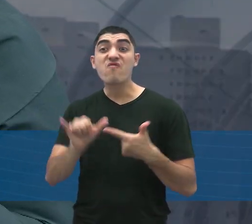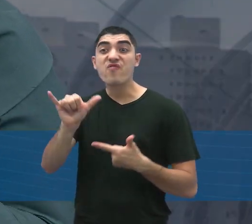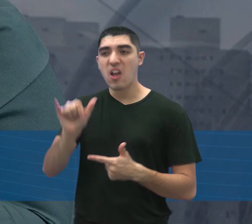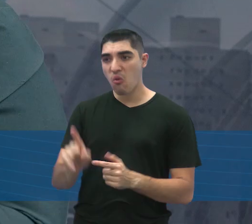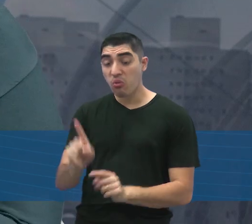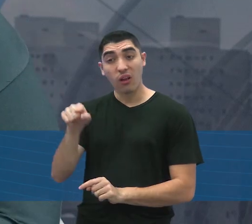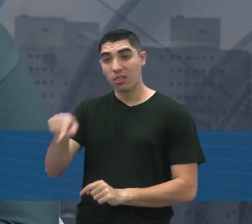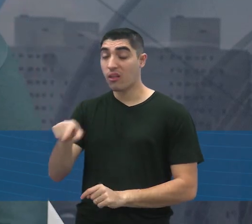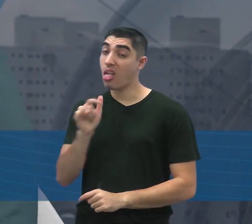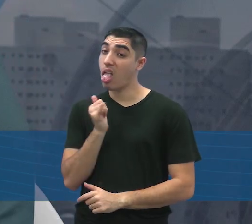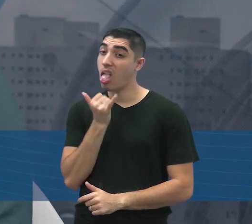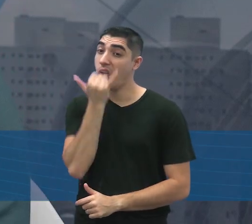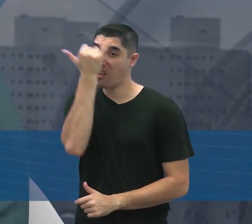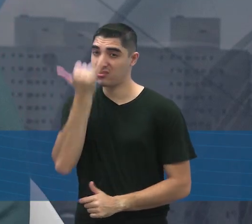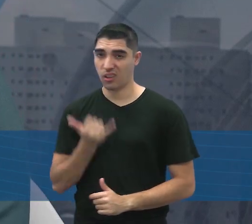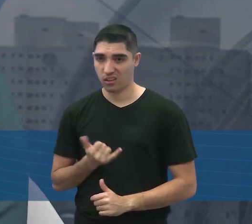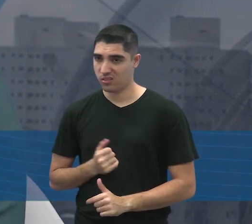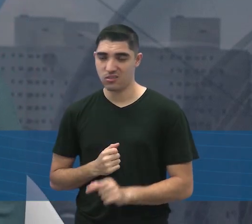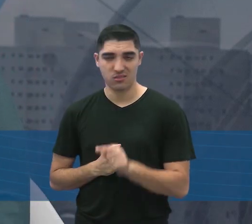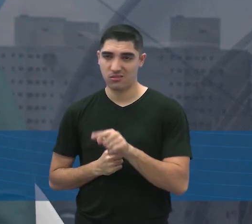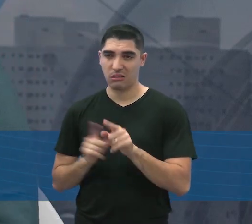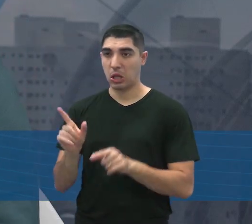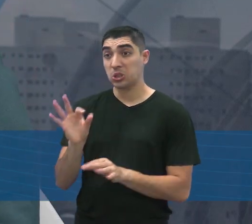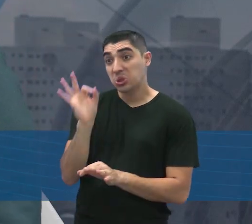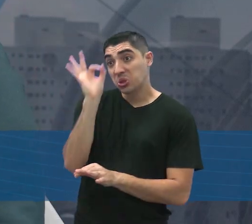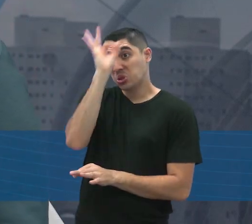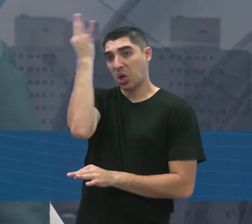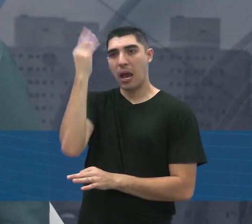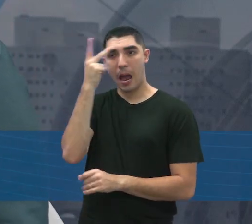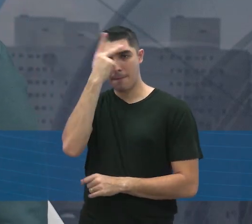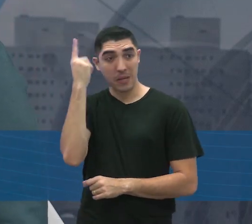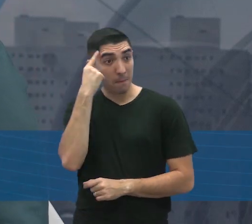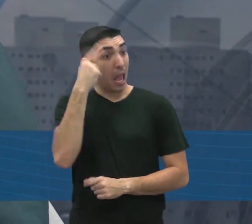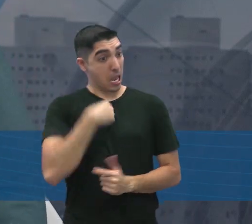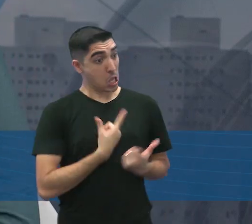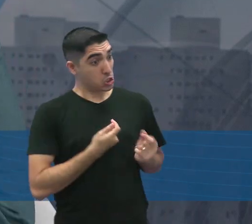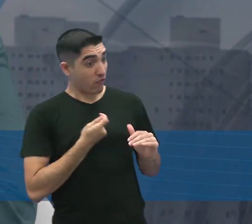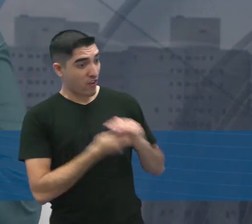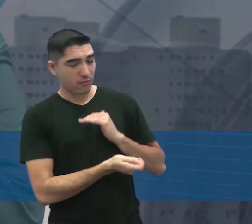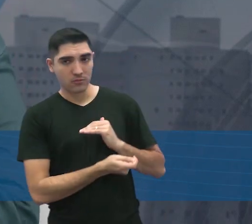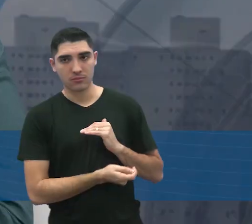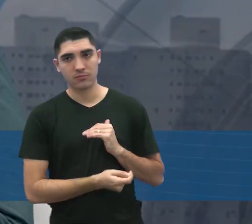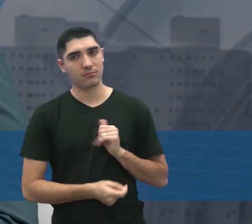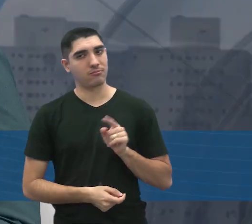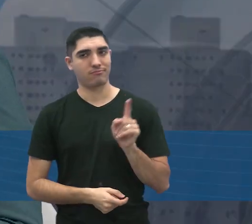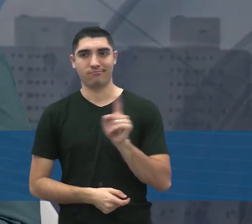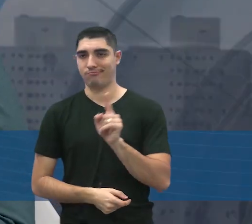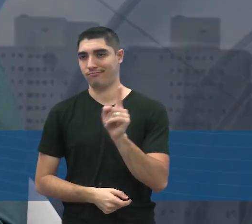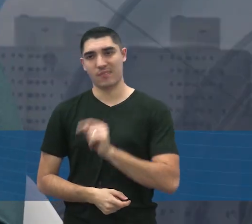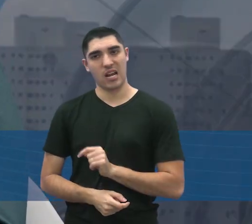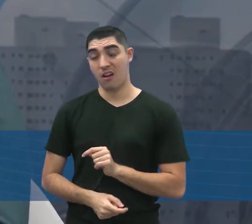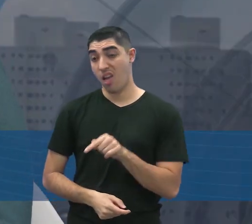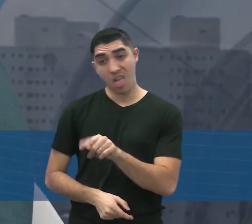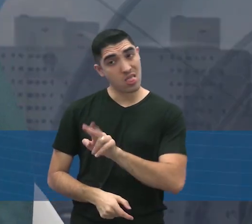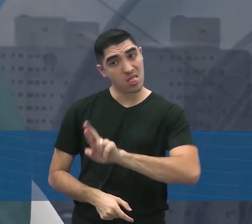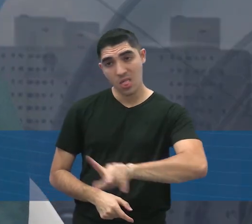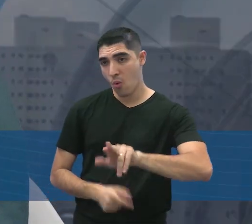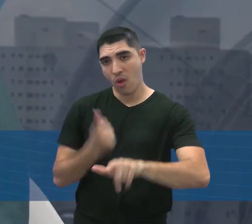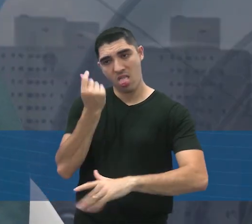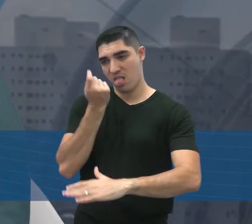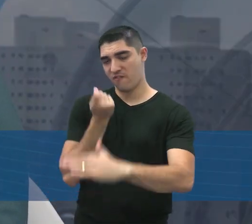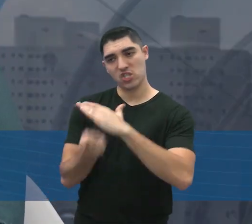azar. E por mais incrível que pareça, eu tenho ouvido as pessoas achando que elas estão investindo. Elas não estão. Isso não é